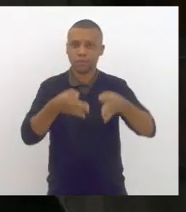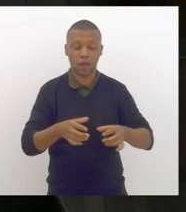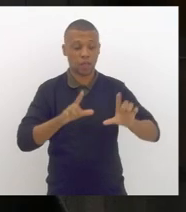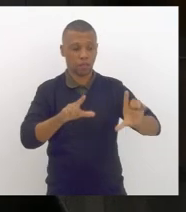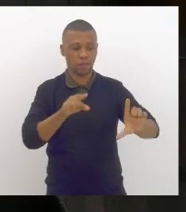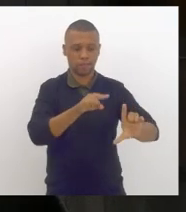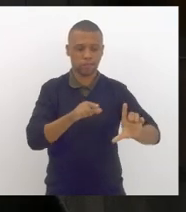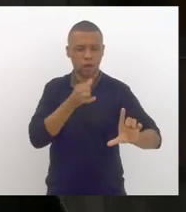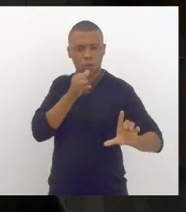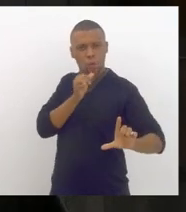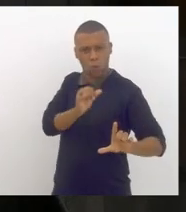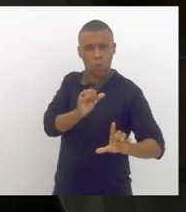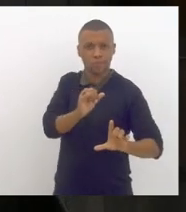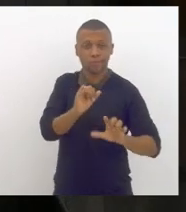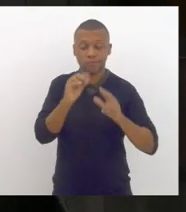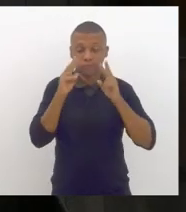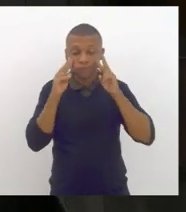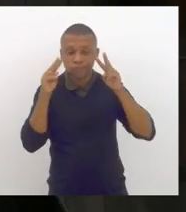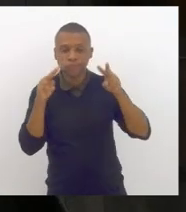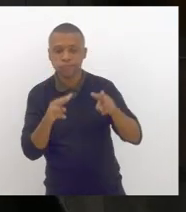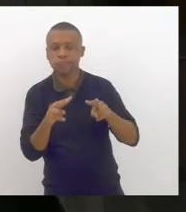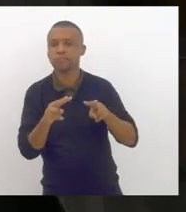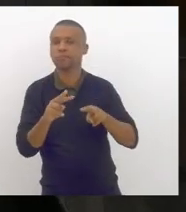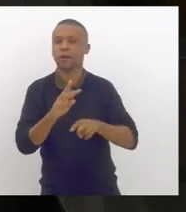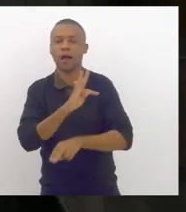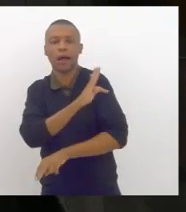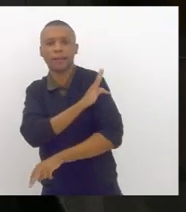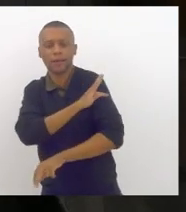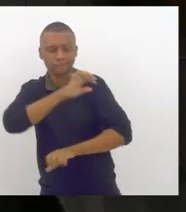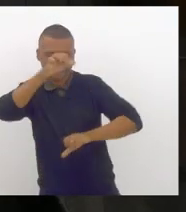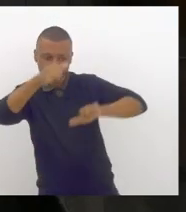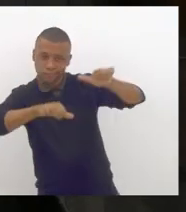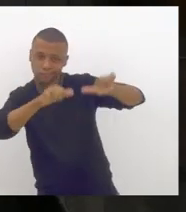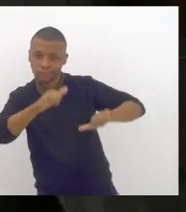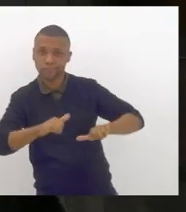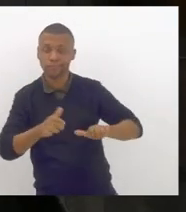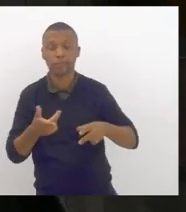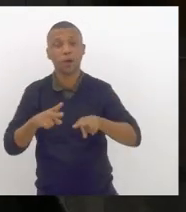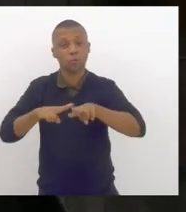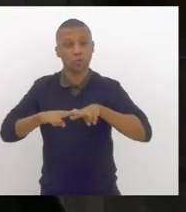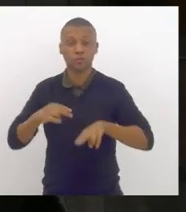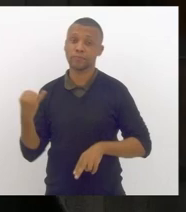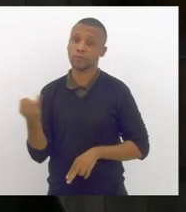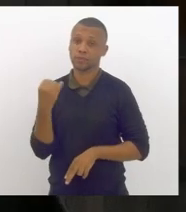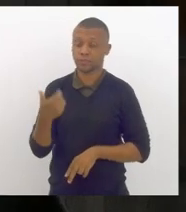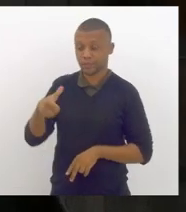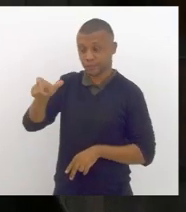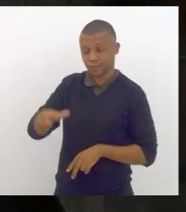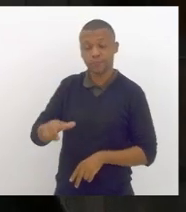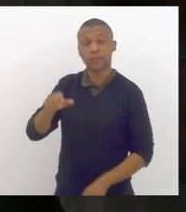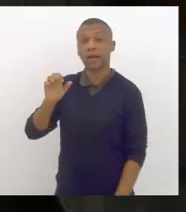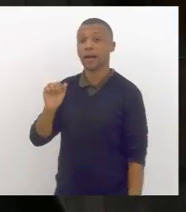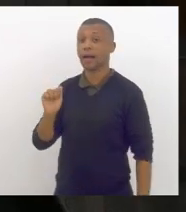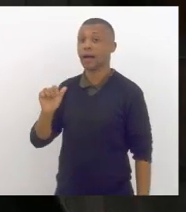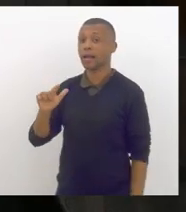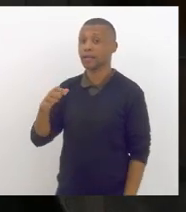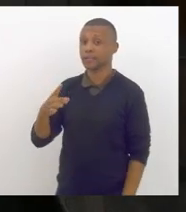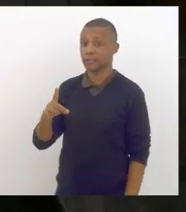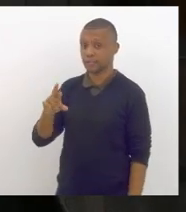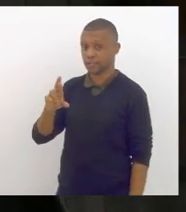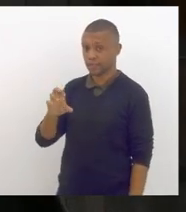autenticidade do ponto de vista técnico por isso foi muito importante que a estrada de Moraes tenha feito menção a Esse aspecto